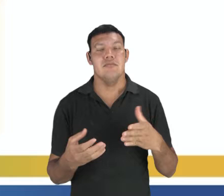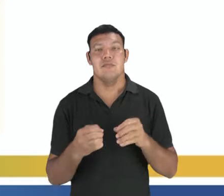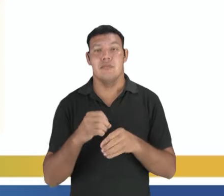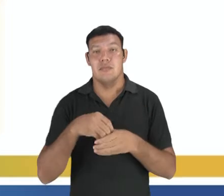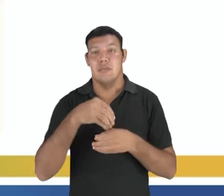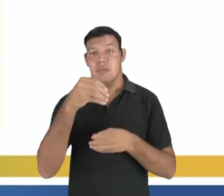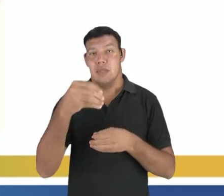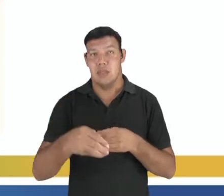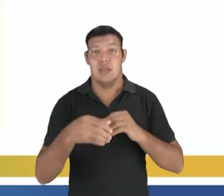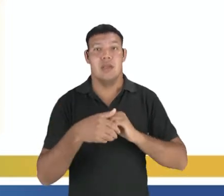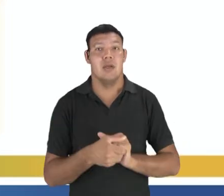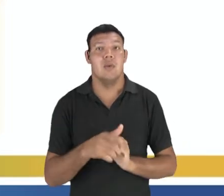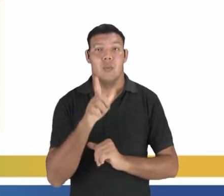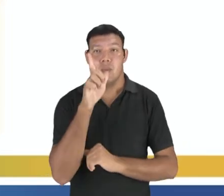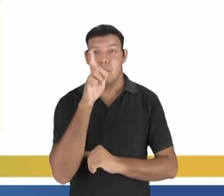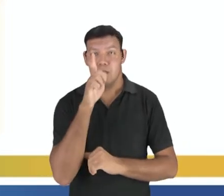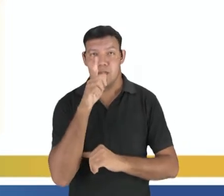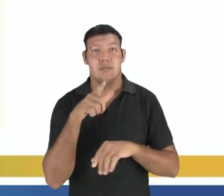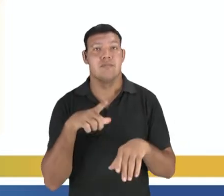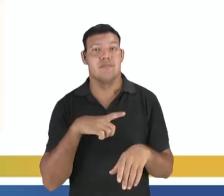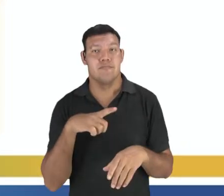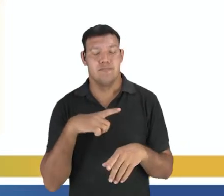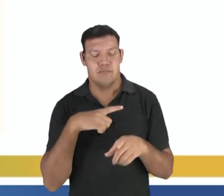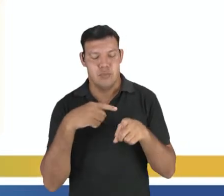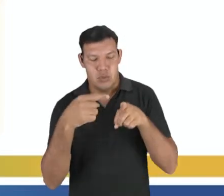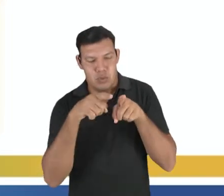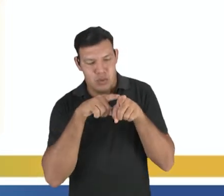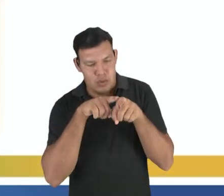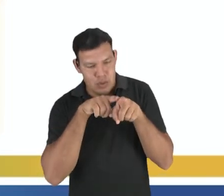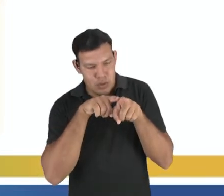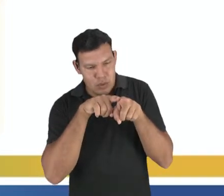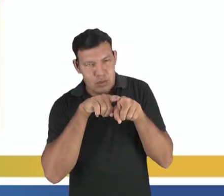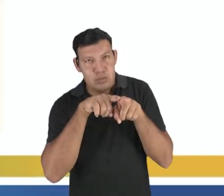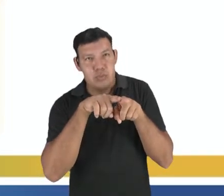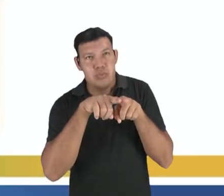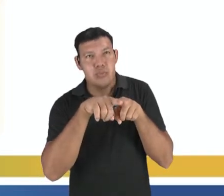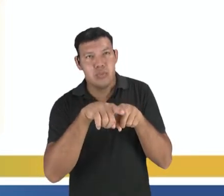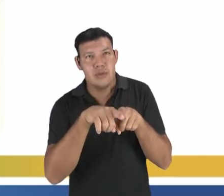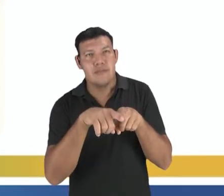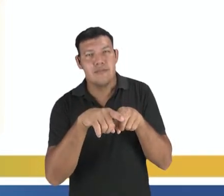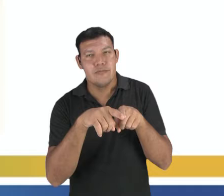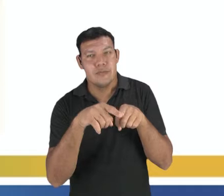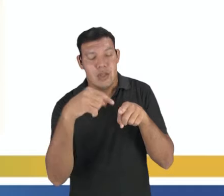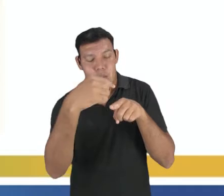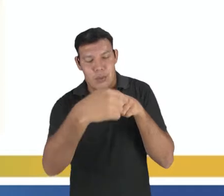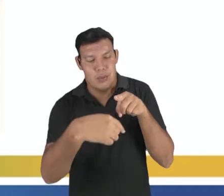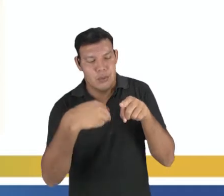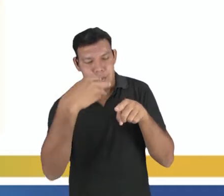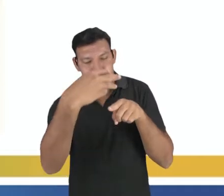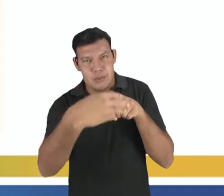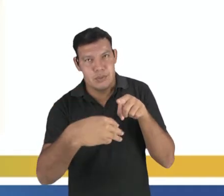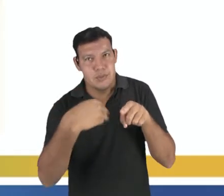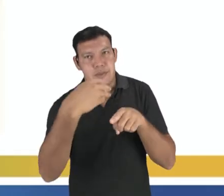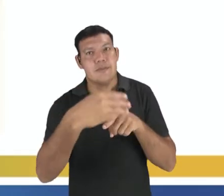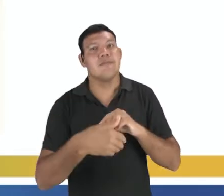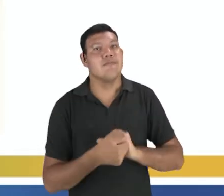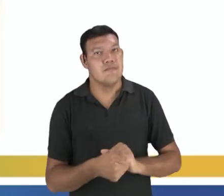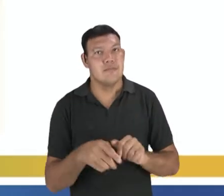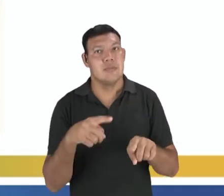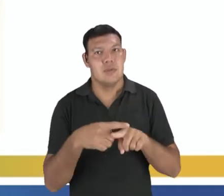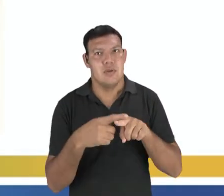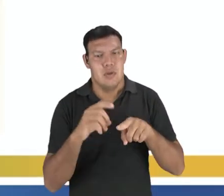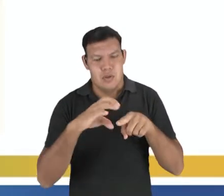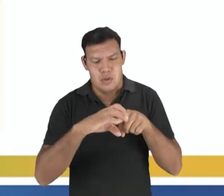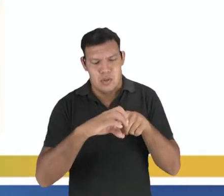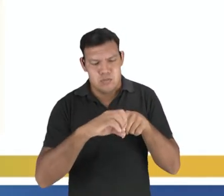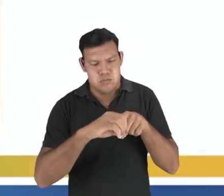gente destacar? Que o pênis ele contém a uretra e 3 colunas de um tecido erétil, que vai ter a capacidade de